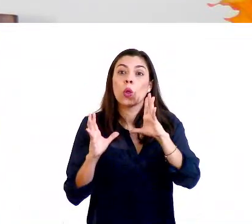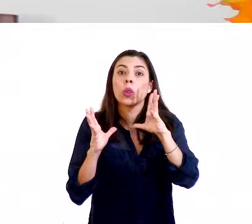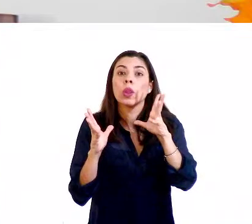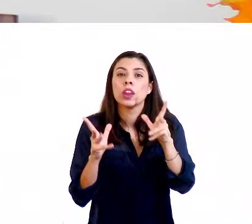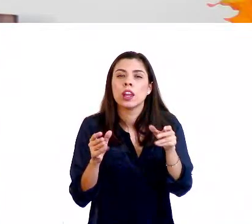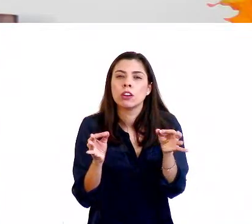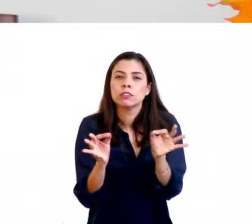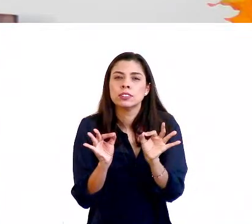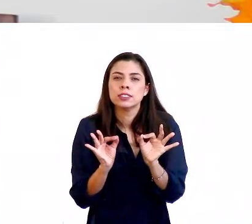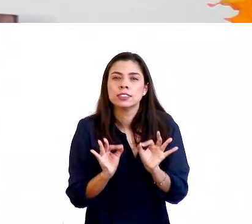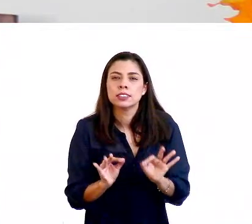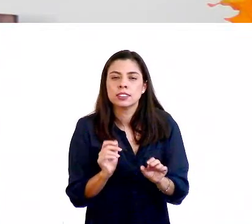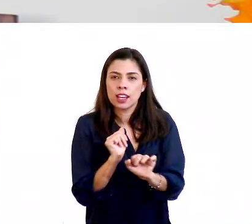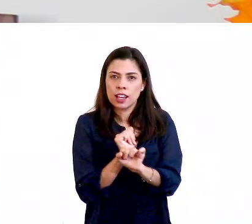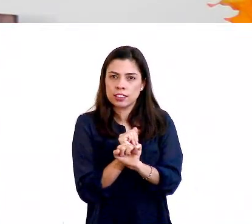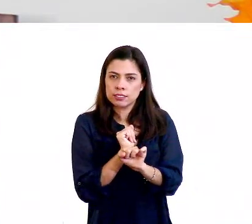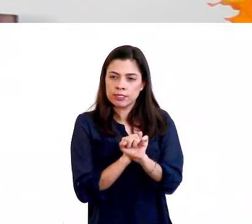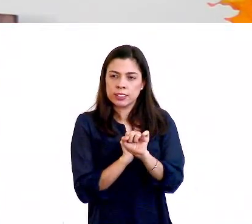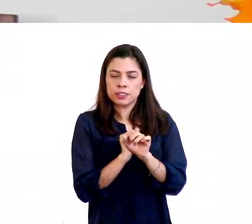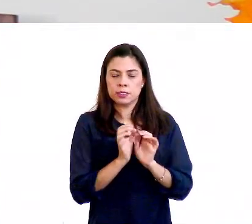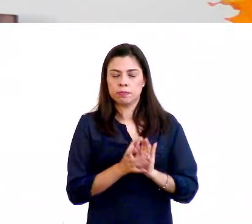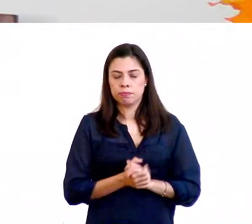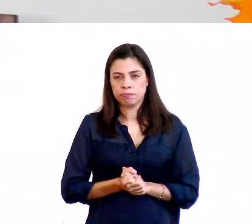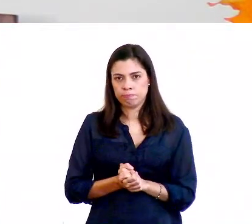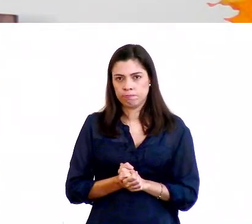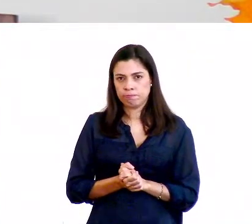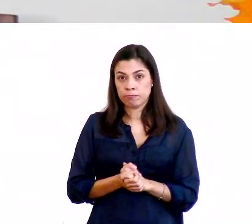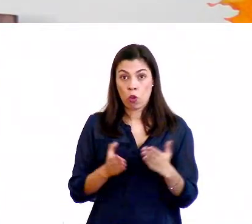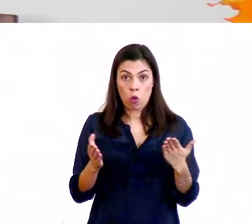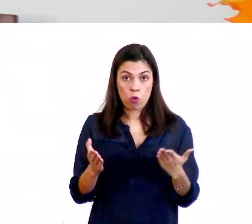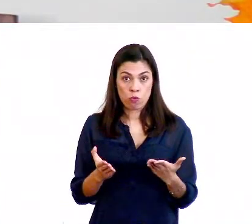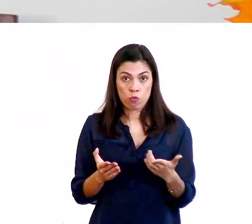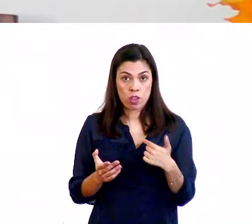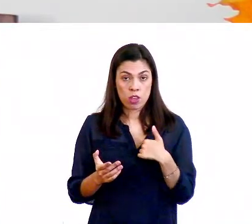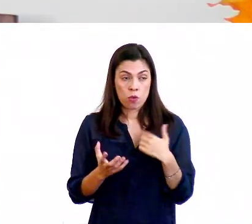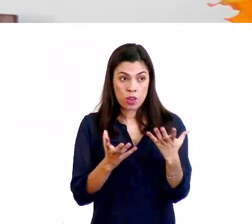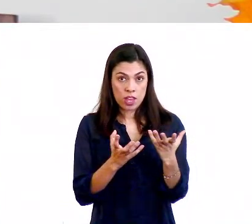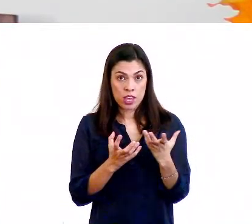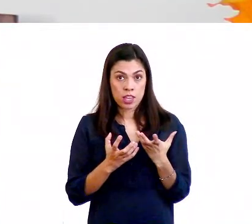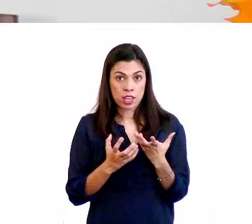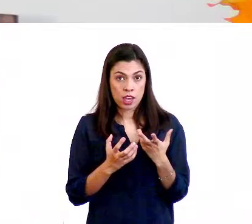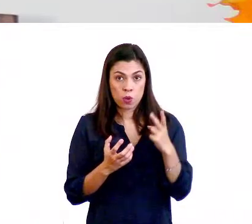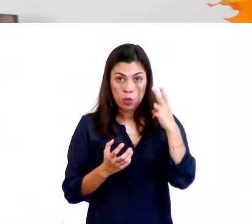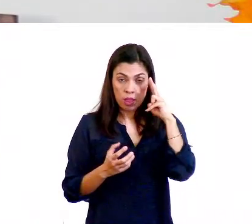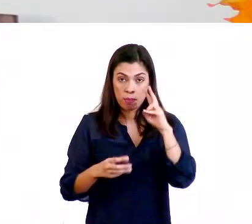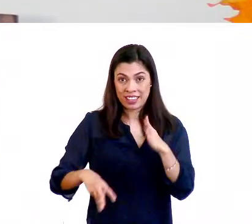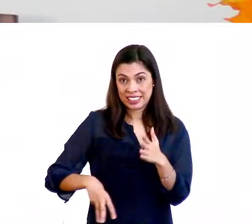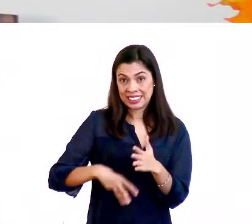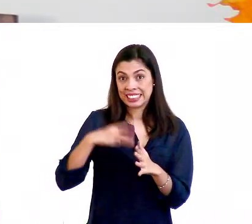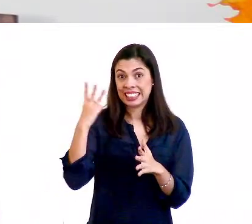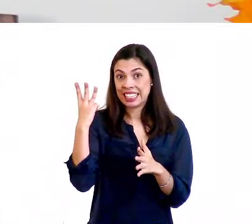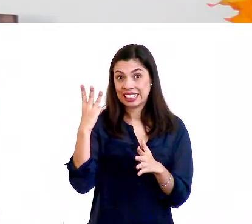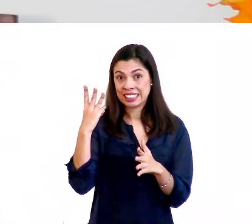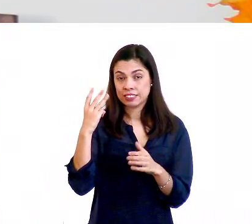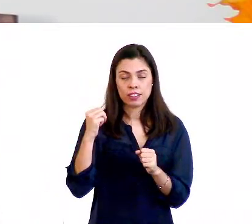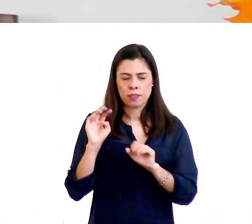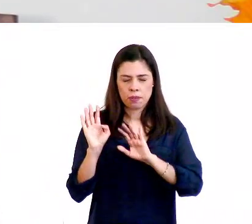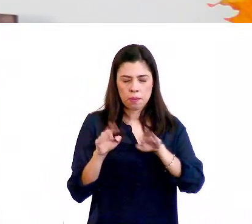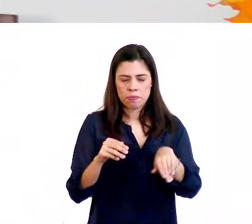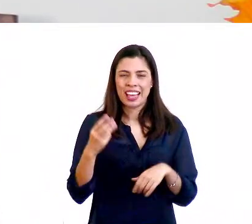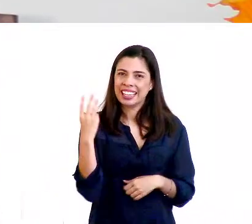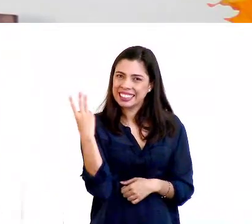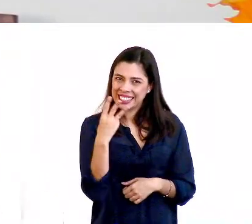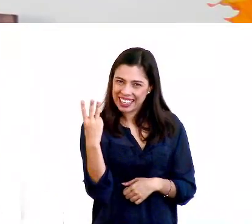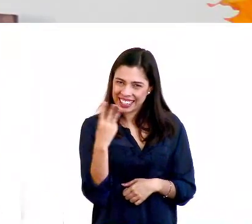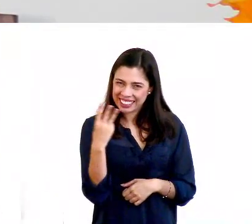E são 3 aspectos que eu quero destacar, começando pelo primeiro, que não é o mais importante necessariamente